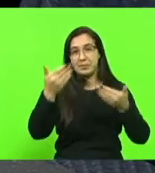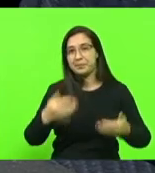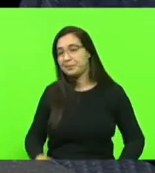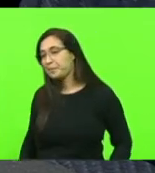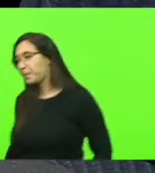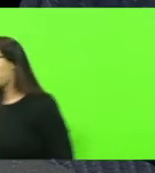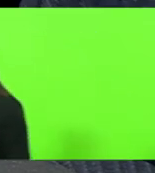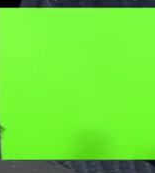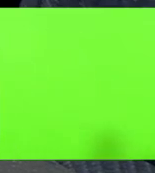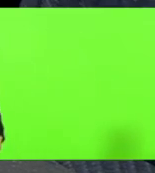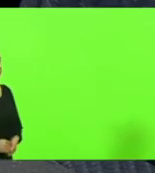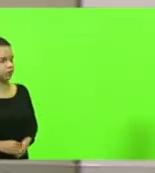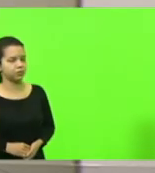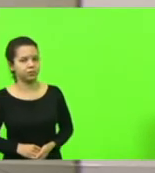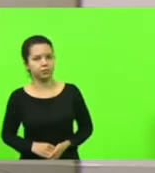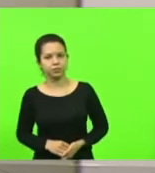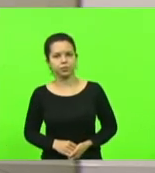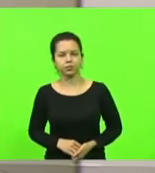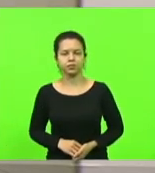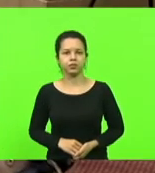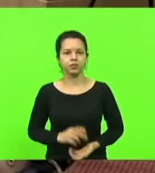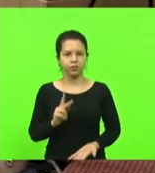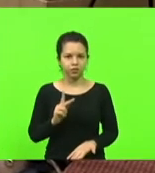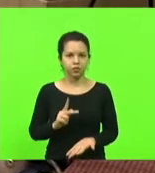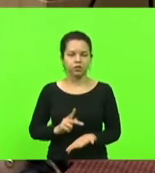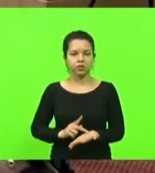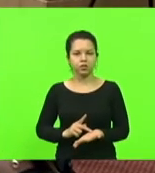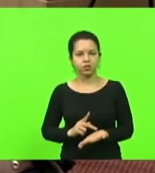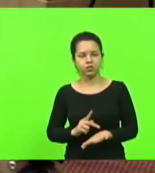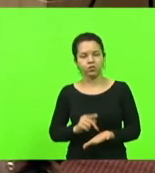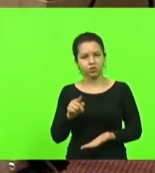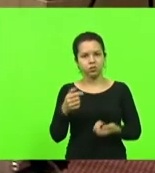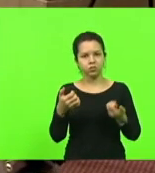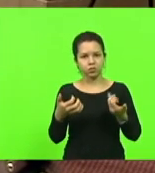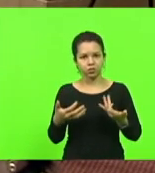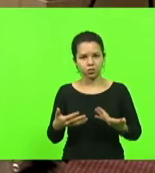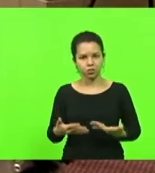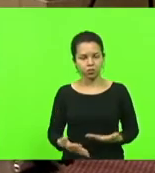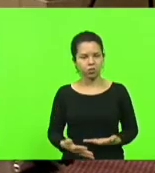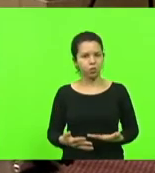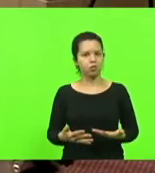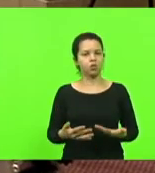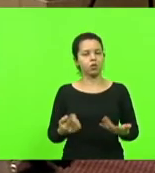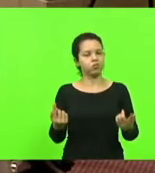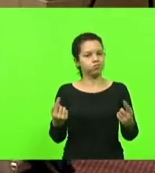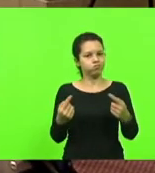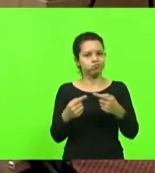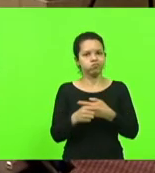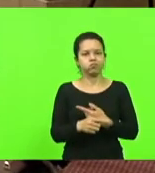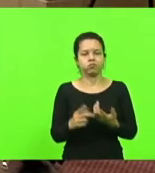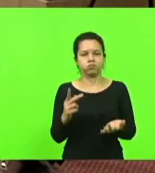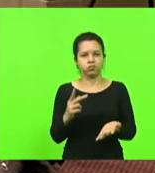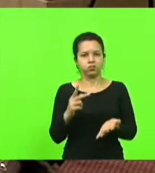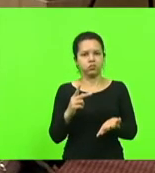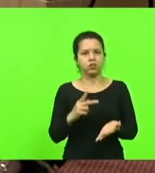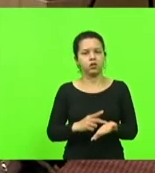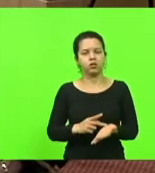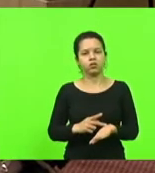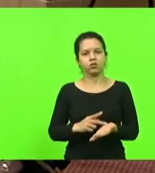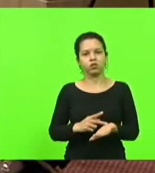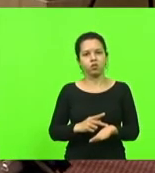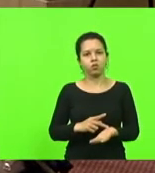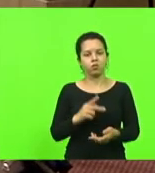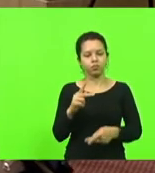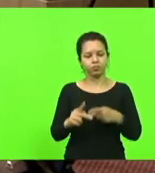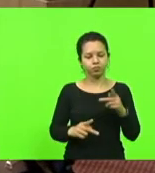uma parte, deputado. Realmente, como o senhor falou, é inexplicável mesmo, certo? E